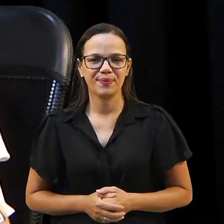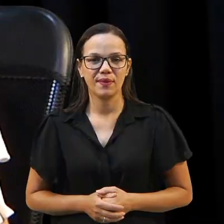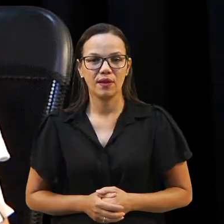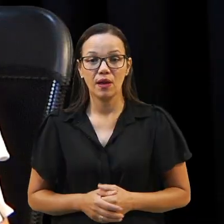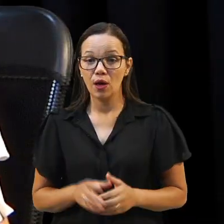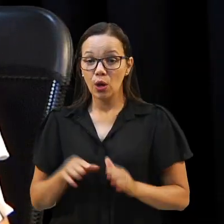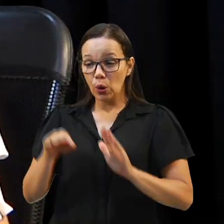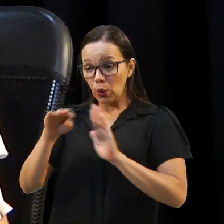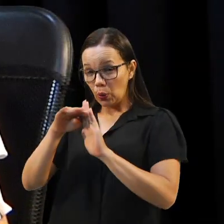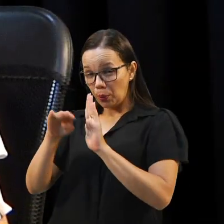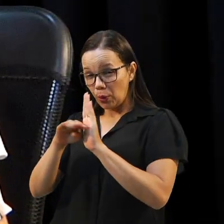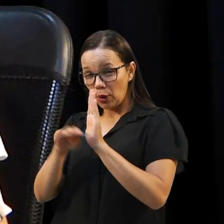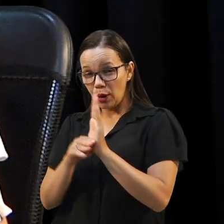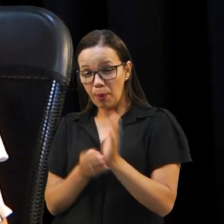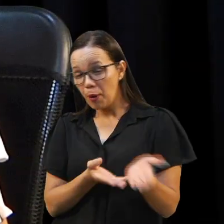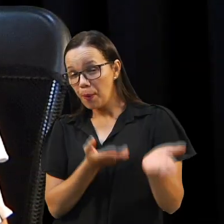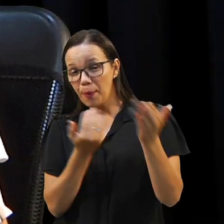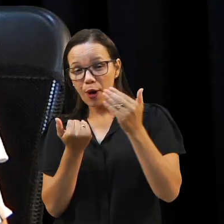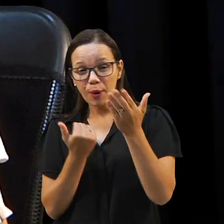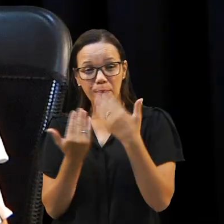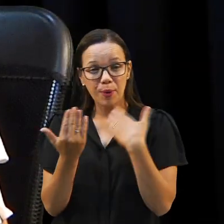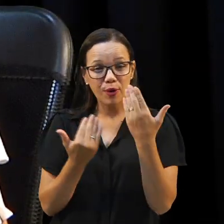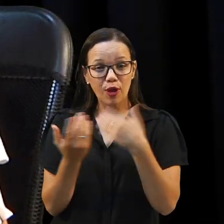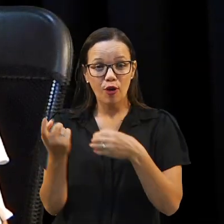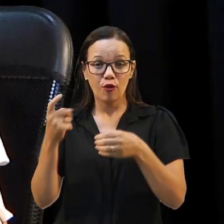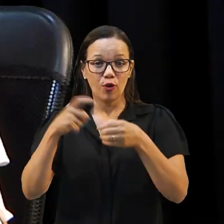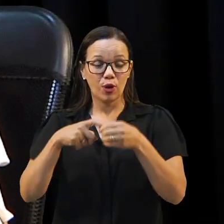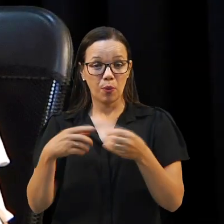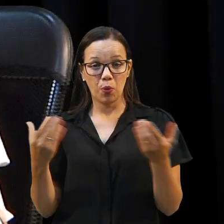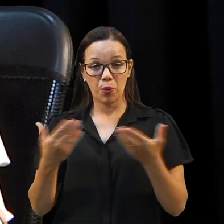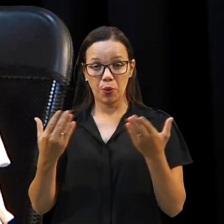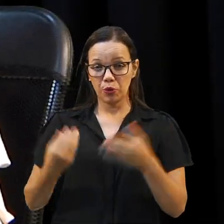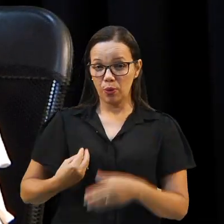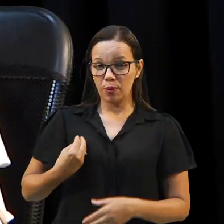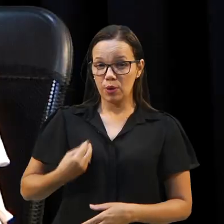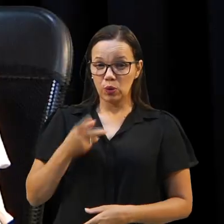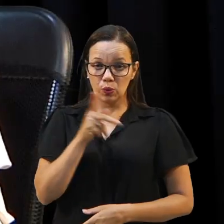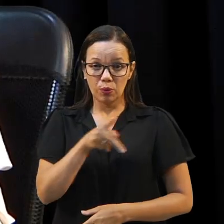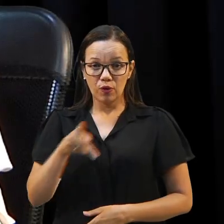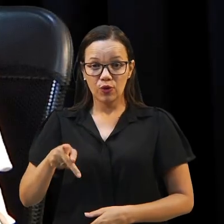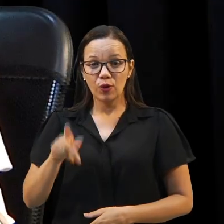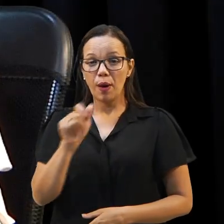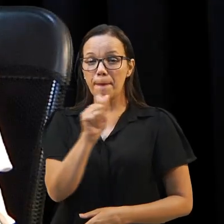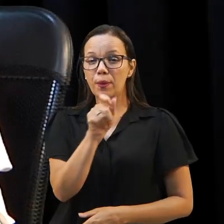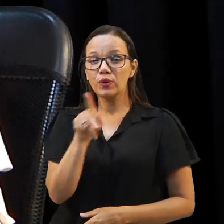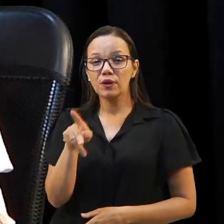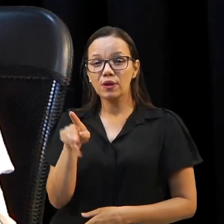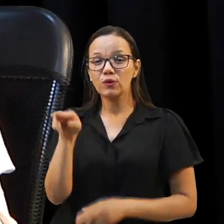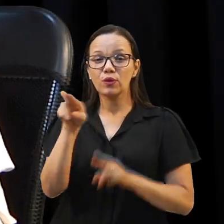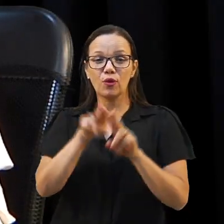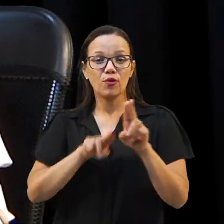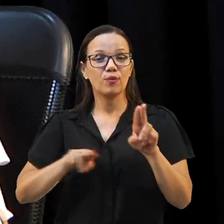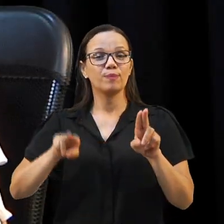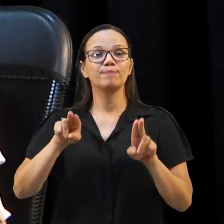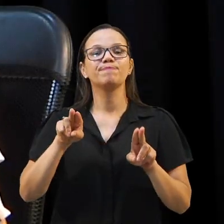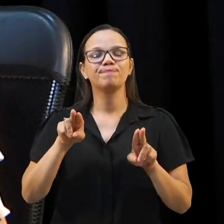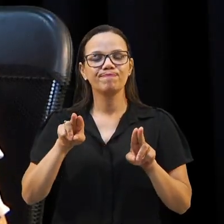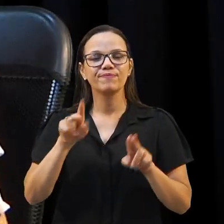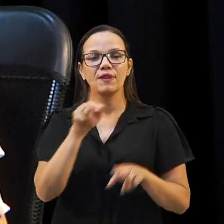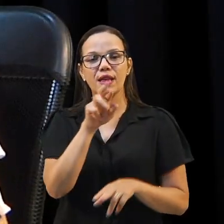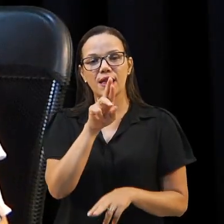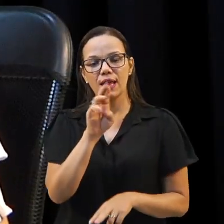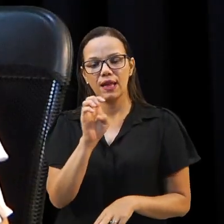E o programa Bora Prosear está de volta hoje com a presença do professor aposentado da Universidade Federal de